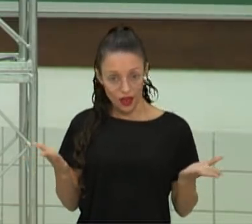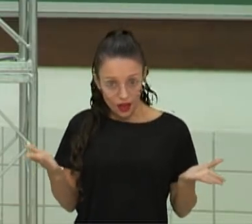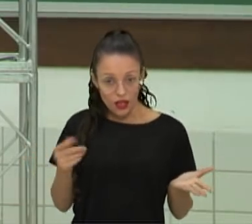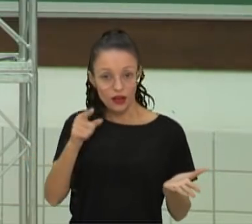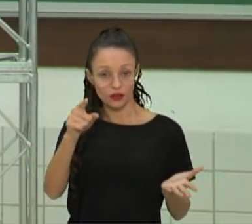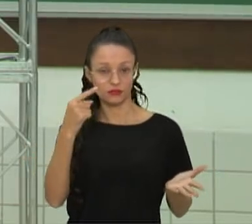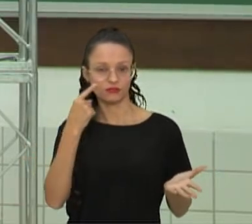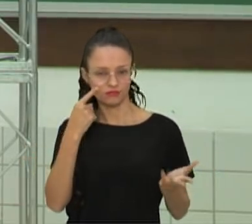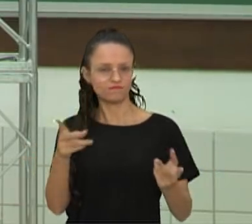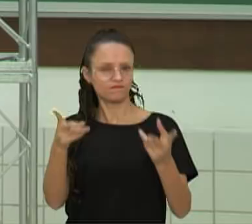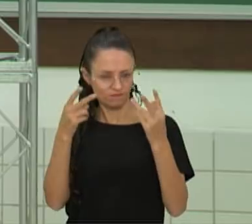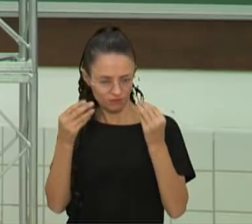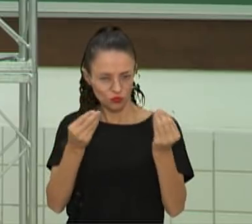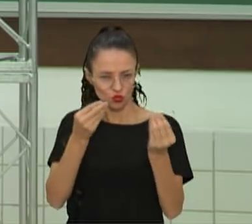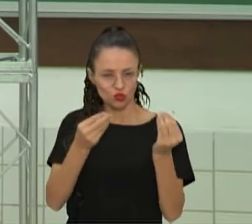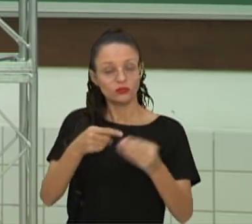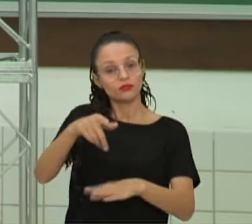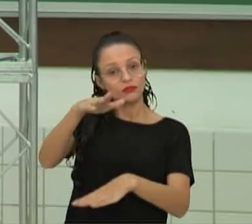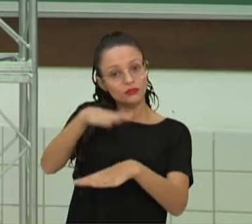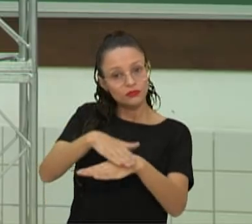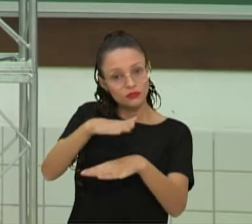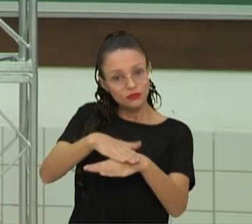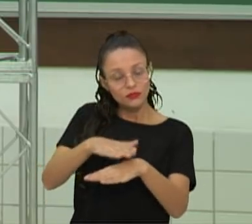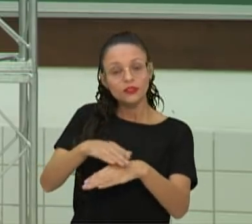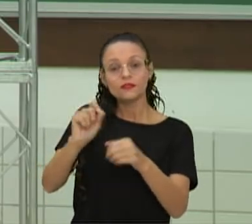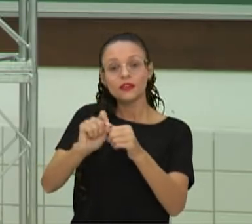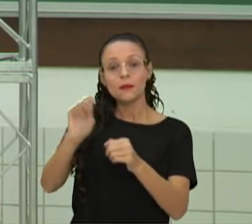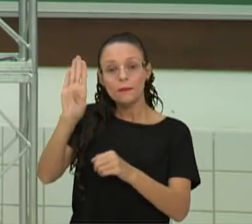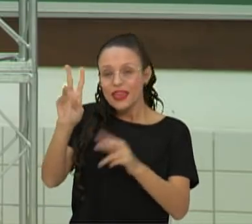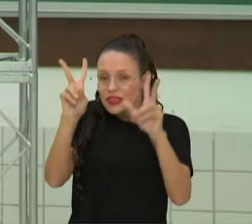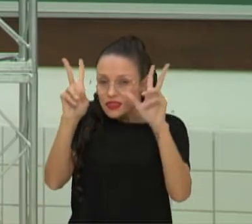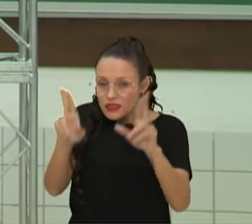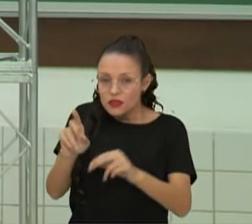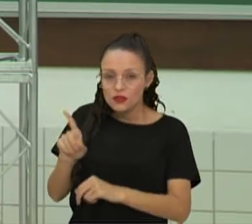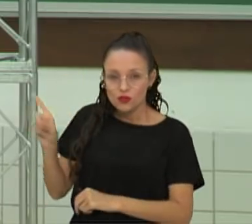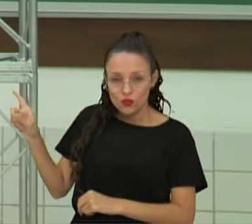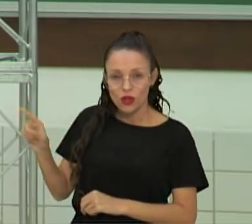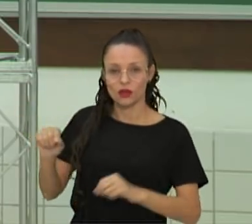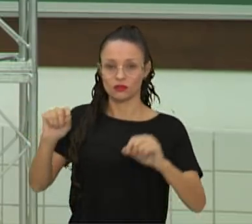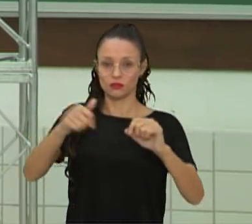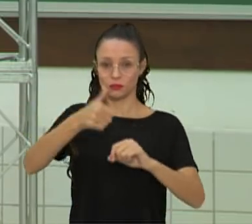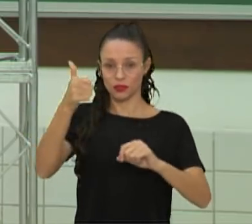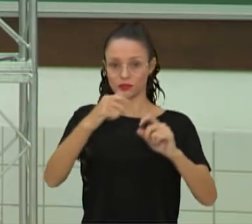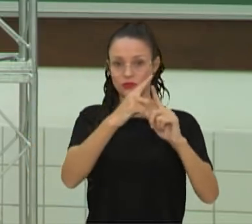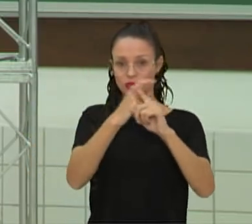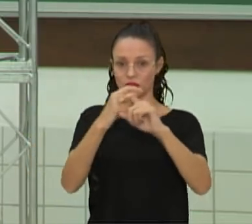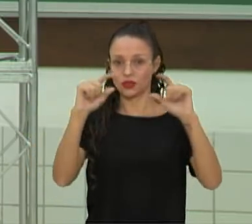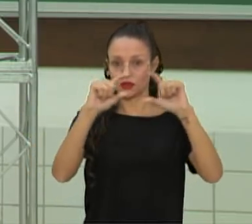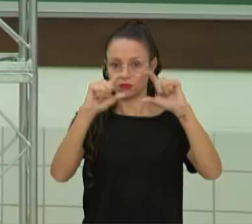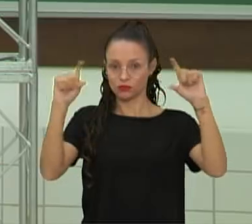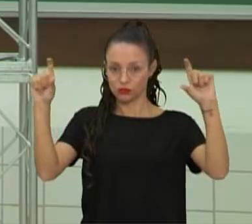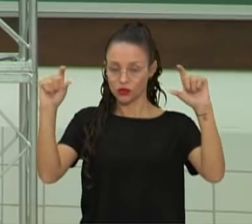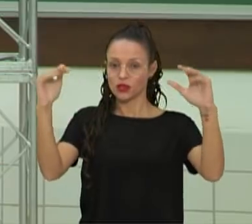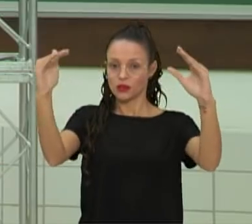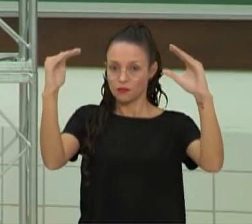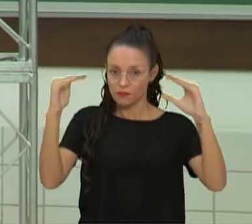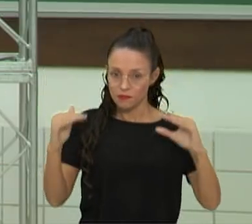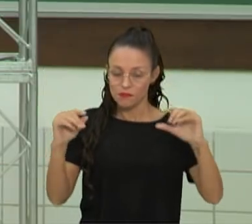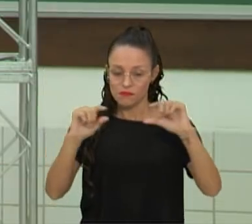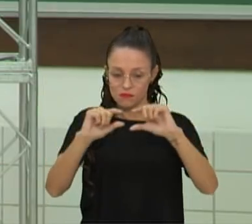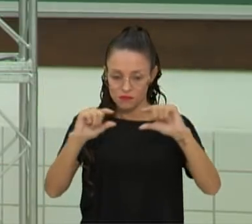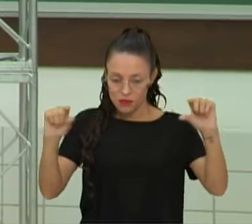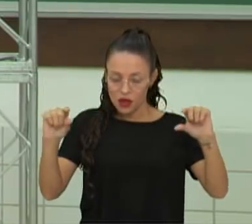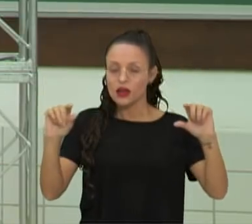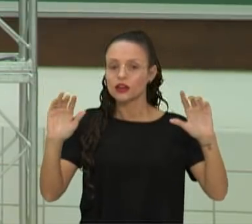já viu como eu fiz a letra A, faça a letra B desse jeito. Arma o primeiro trinômio, repete o segundo trinômio embaixo, não precisa